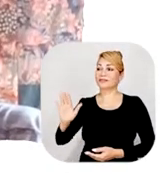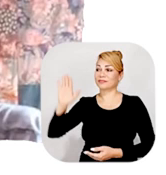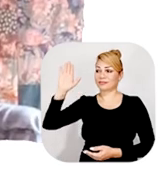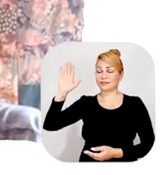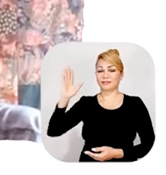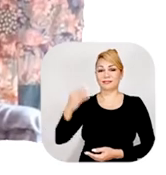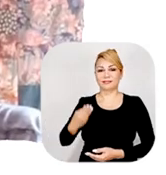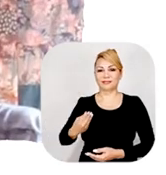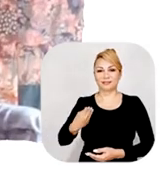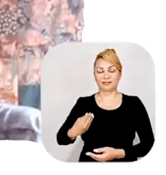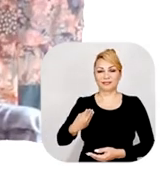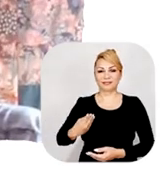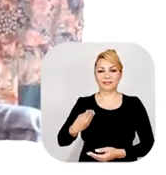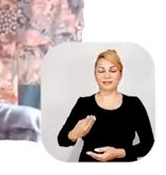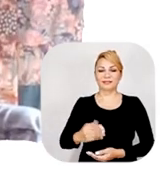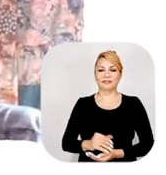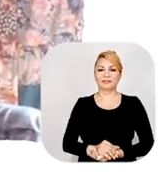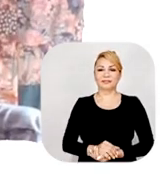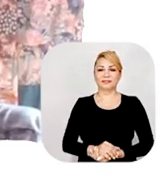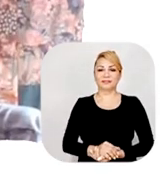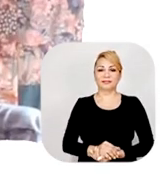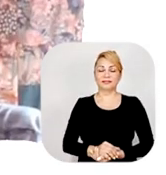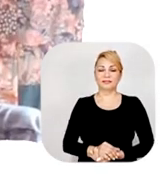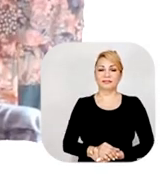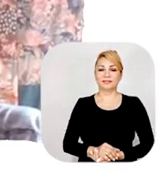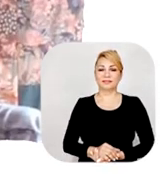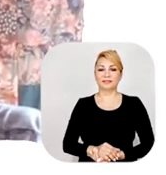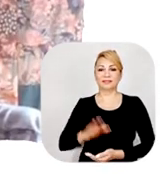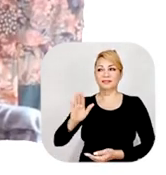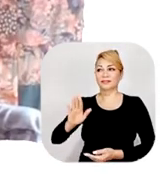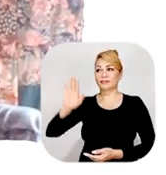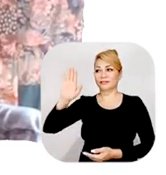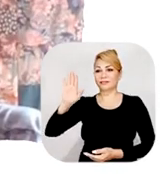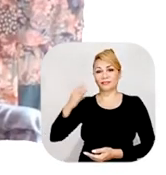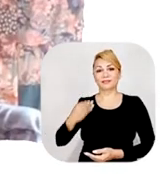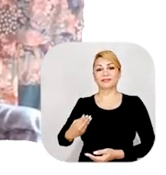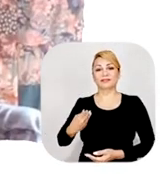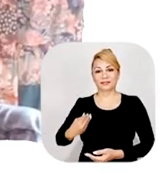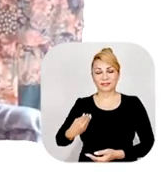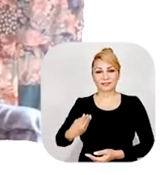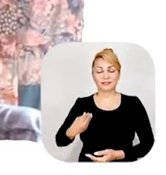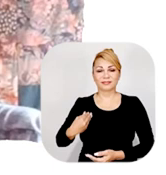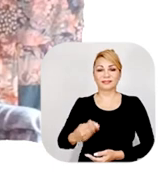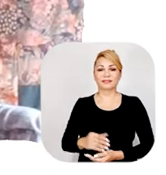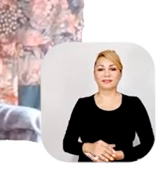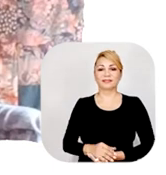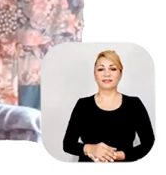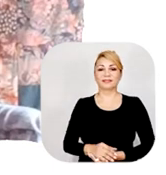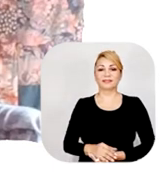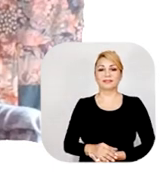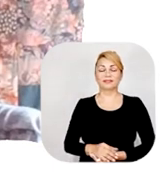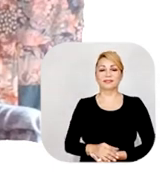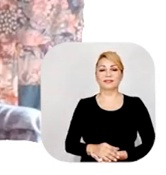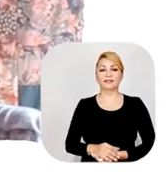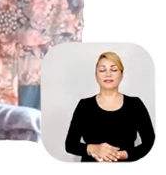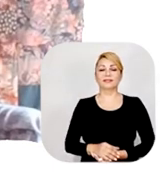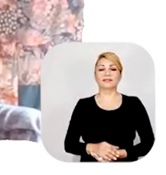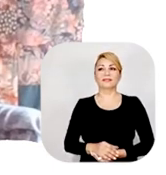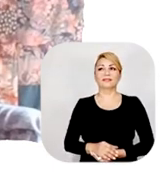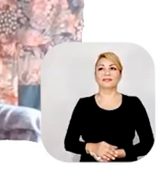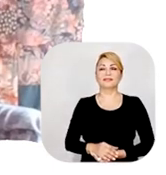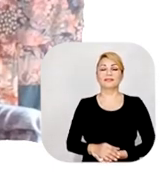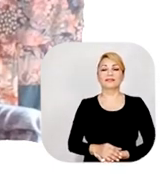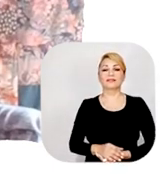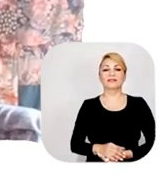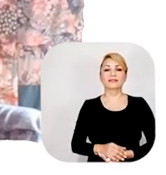Bitim Macurap. Presente. Menuim Macurap. Presente.